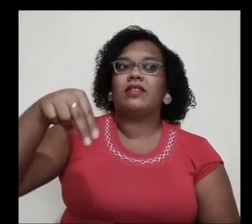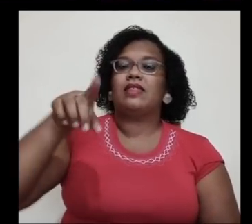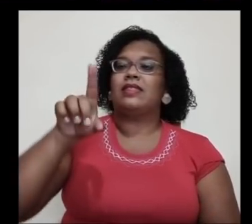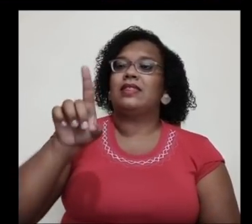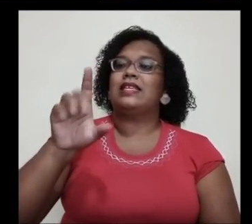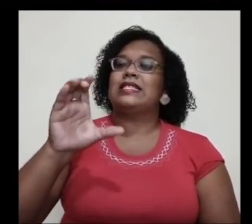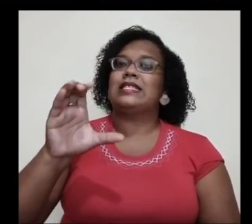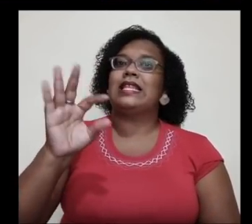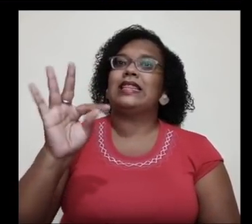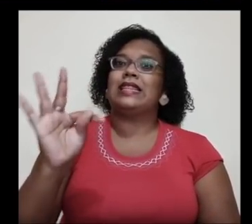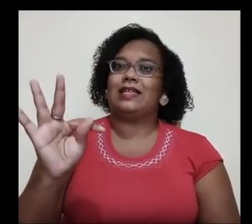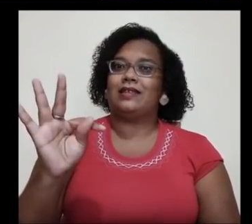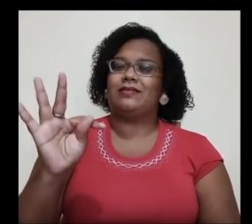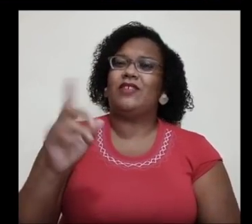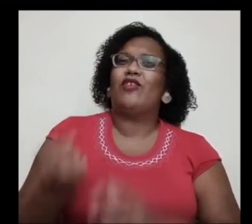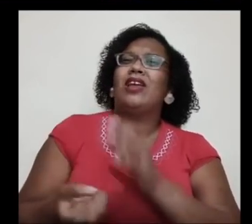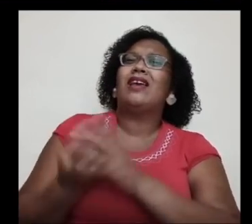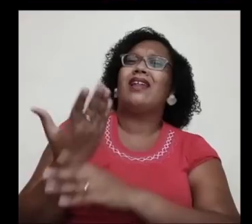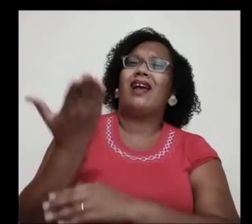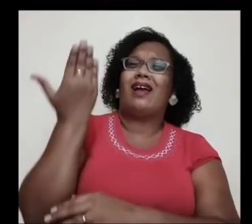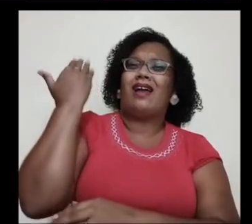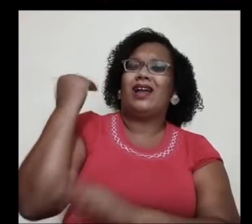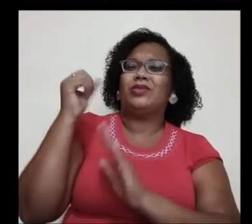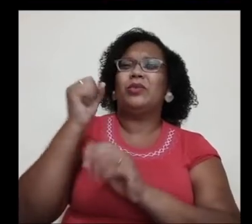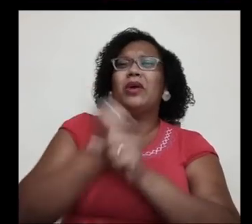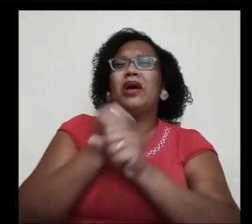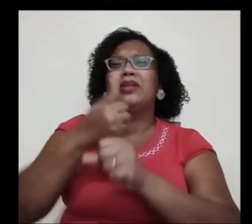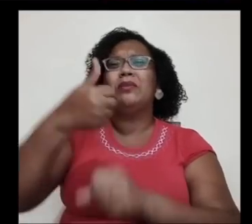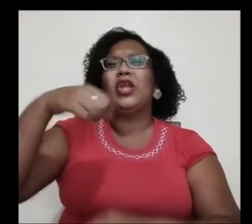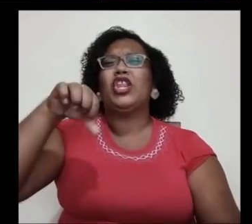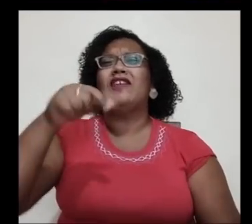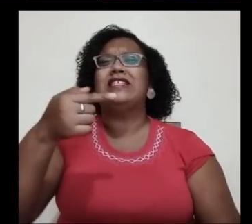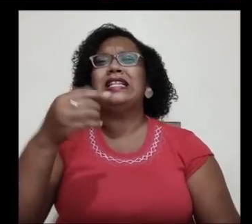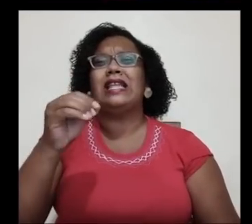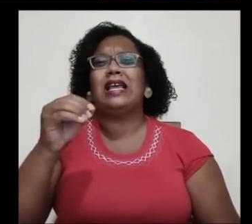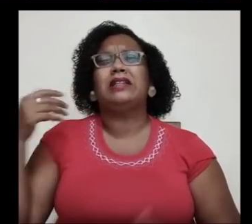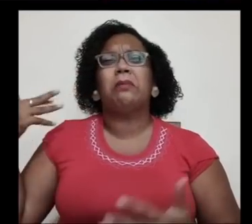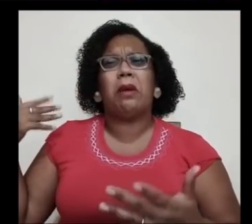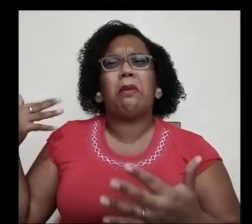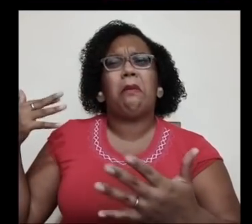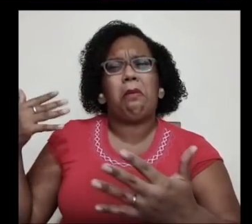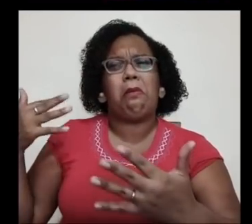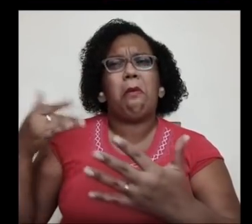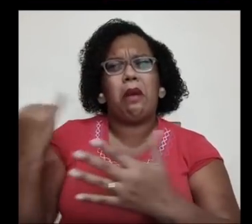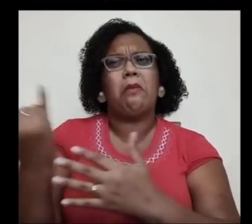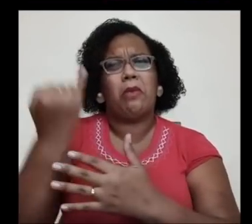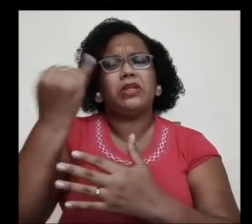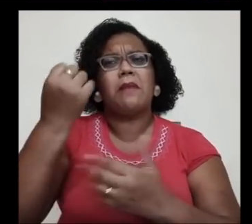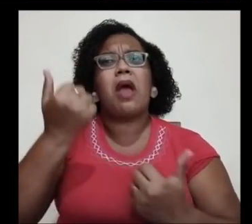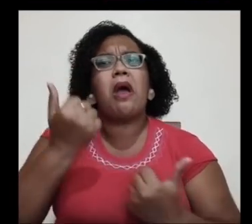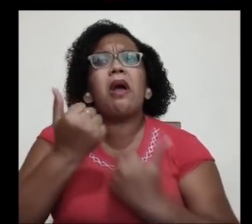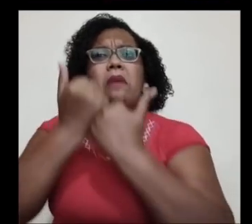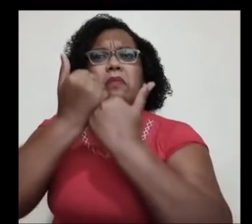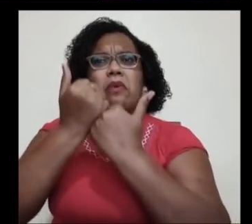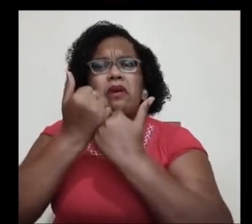a infraestrutura das universidades brasileiras, muita iniciativa de inovação nas empresas, desenvolvimento de aviões da Embraer, de navios